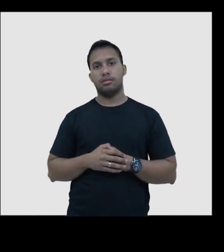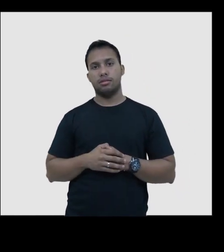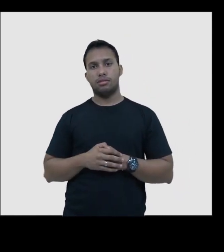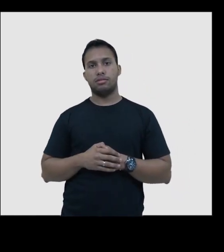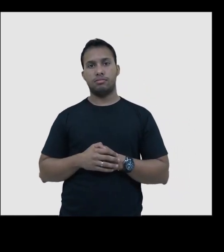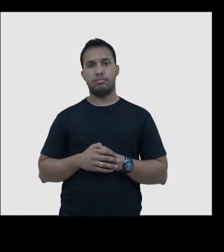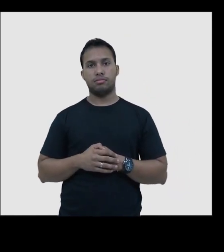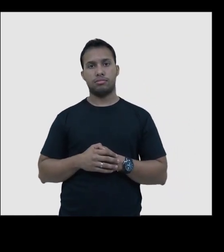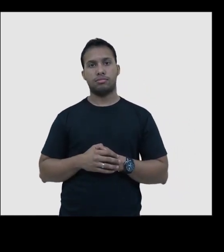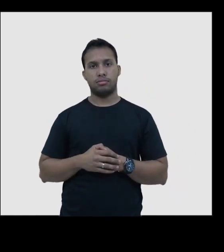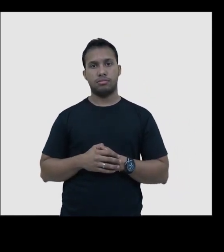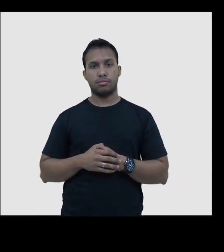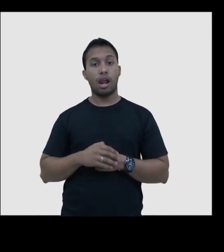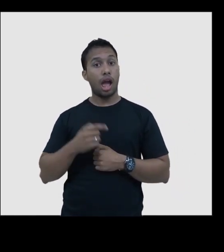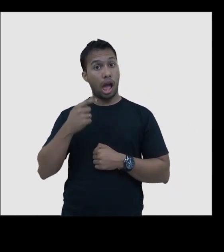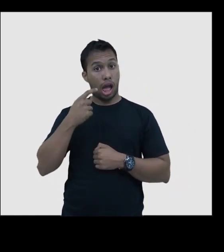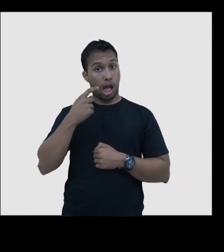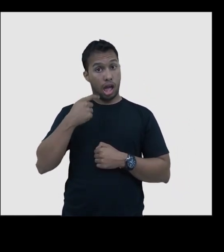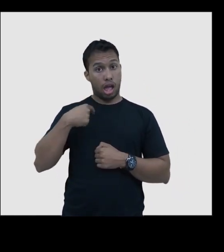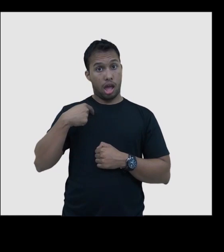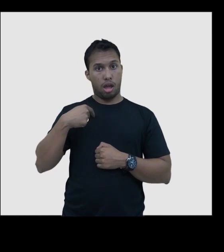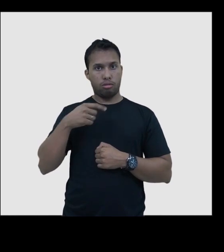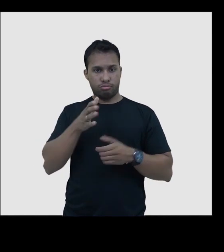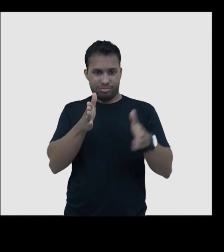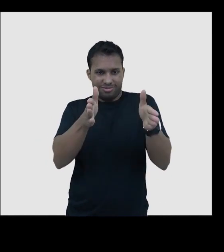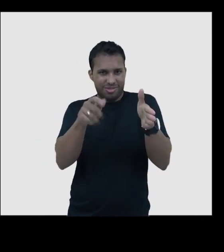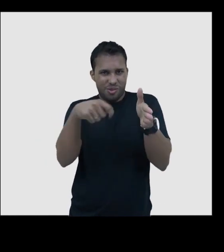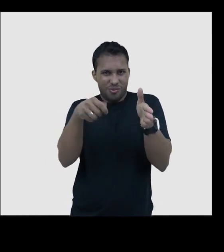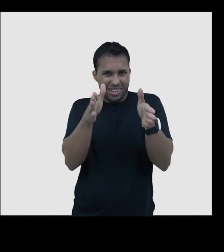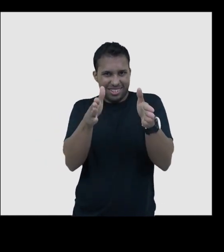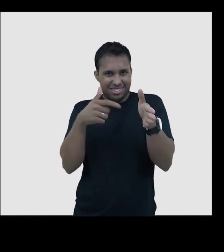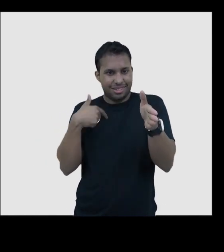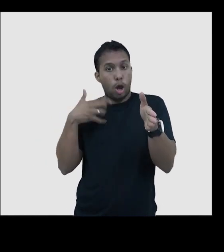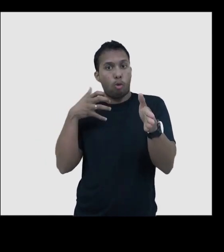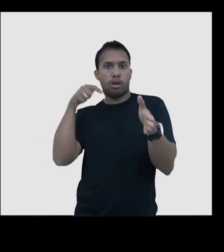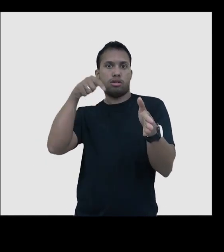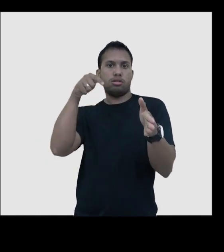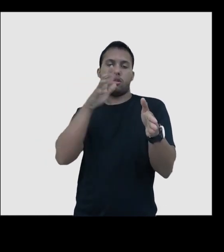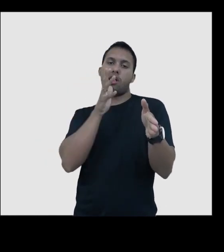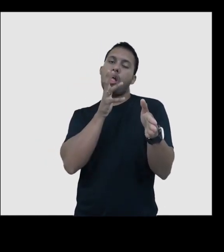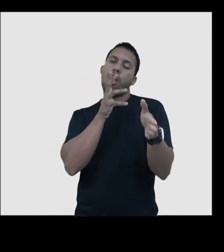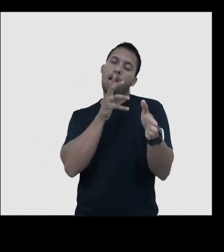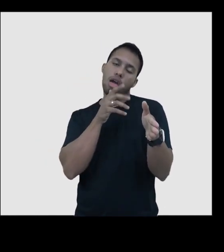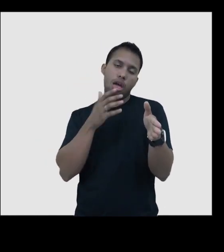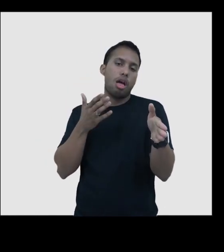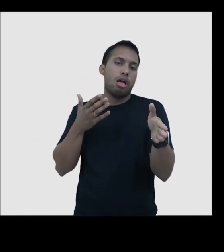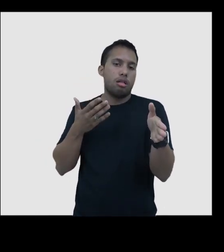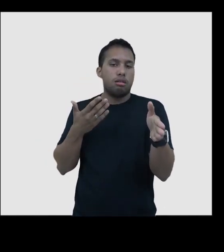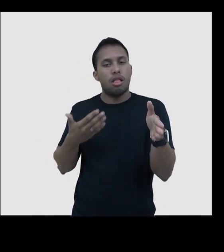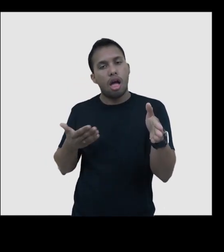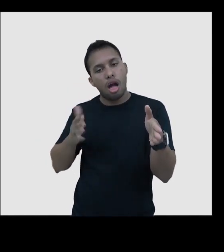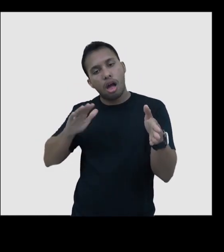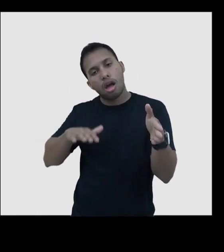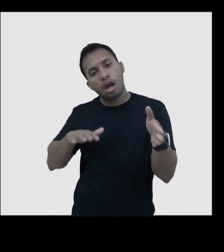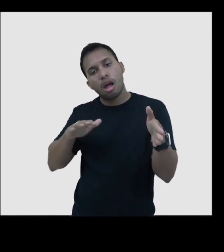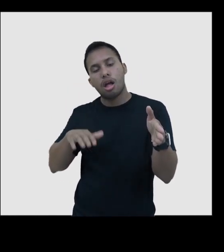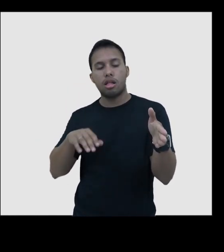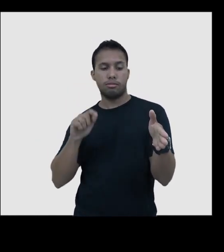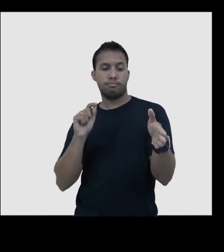Vou até o final do vídeo que eu quero deixar mais lento ou mais rápido. Nesse caso aqui eu quero deixá-lo mais